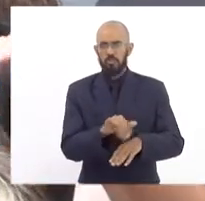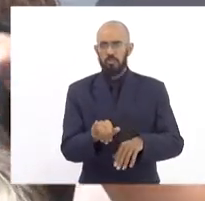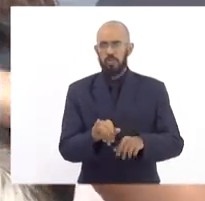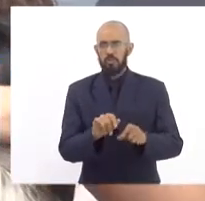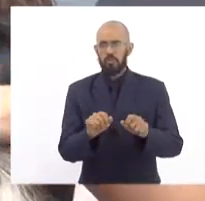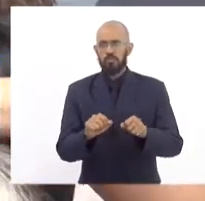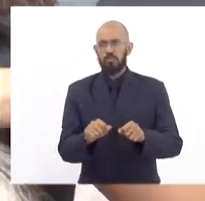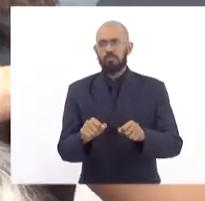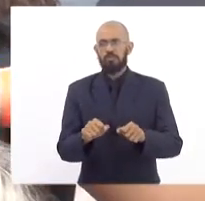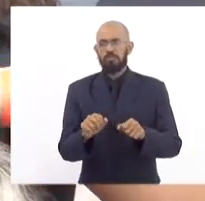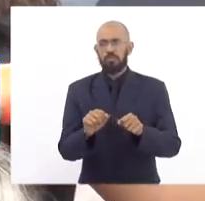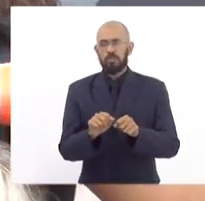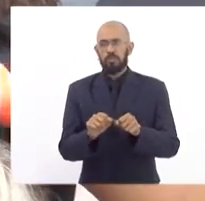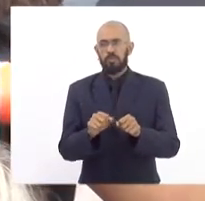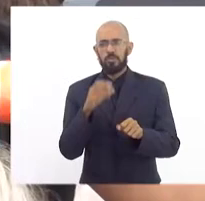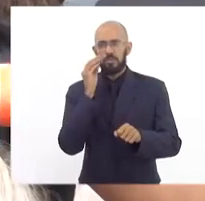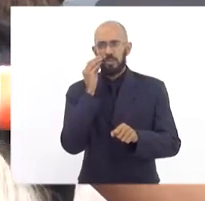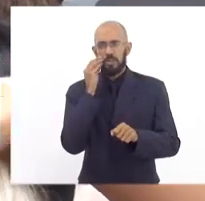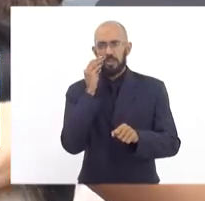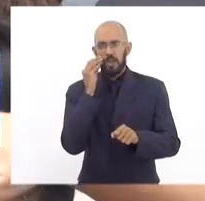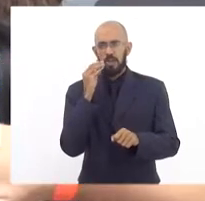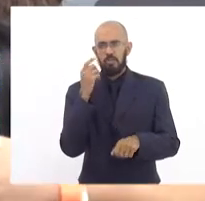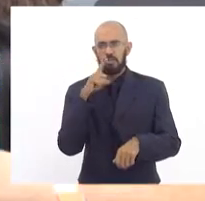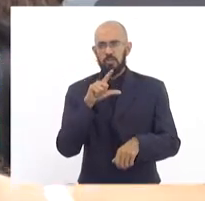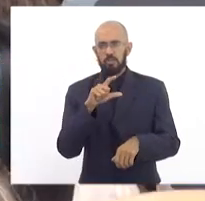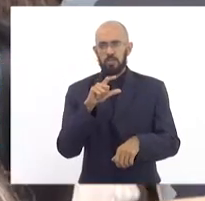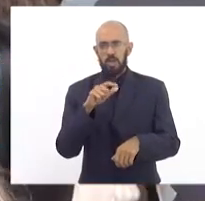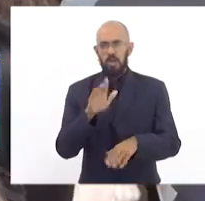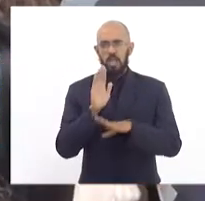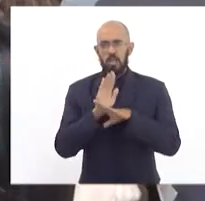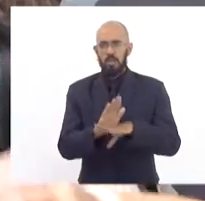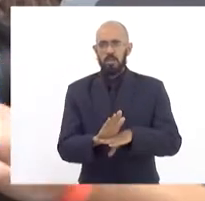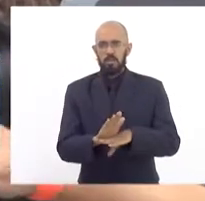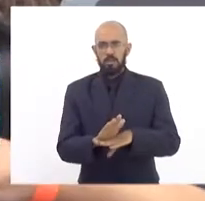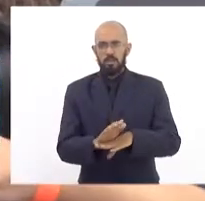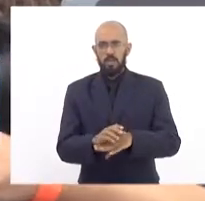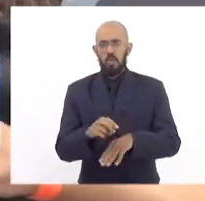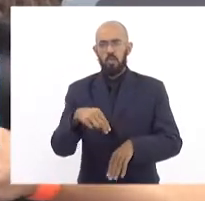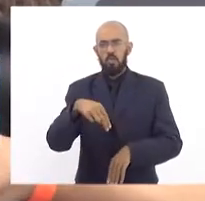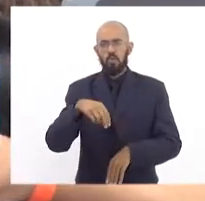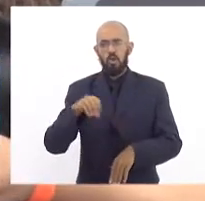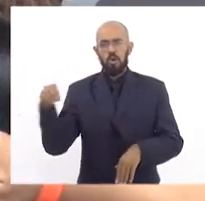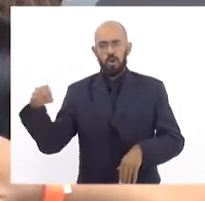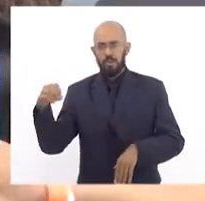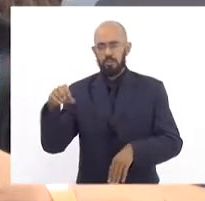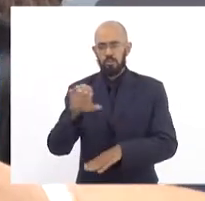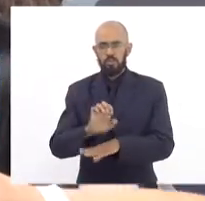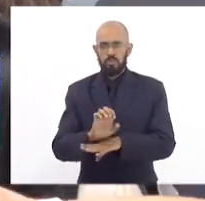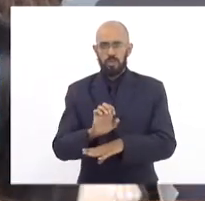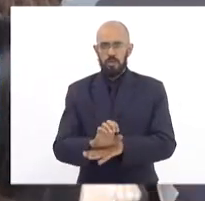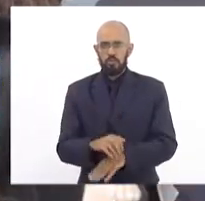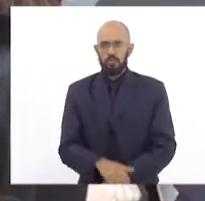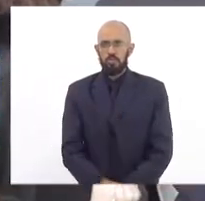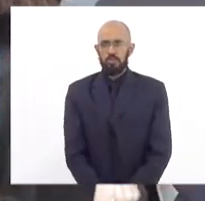se a gente consegue atender lá o Noroeste. 13 municípios, Max.